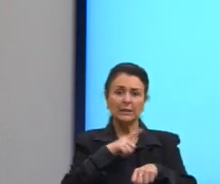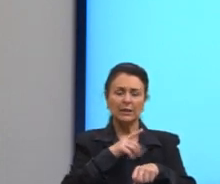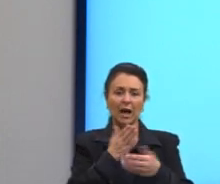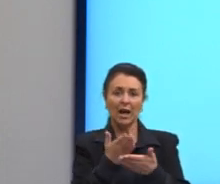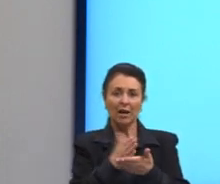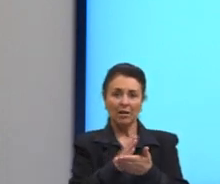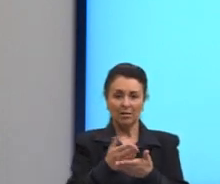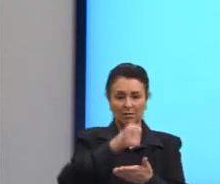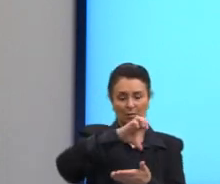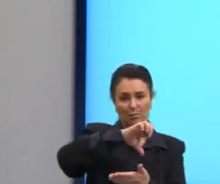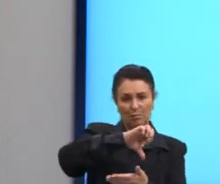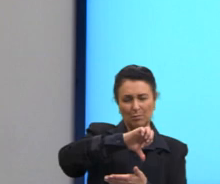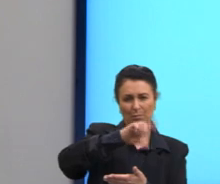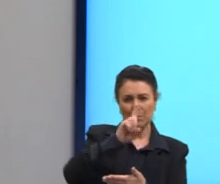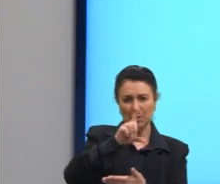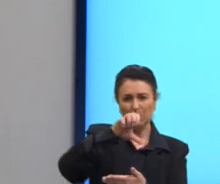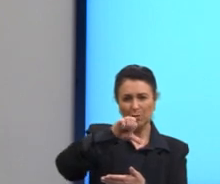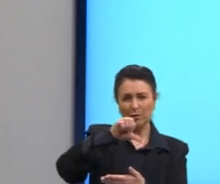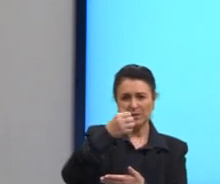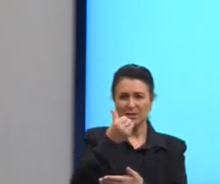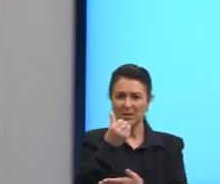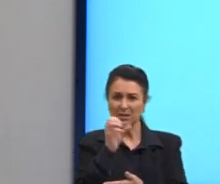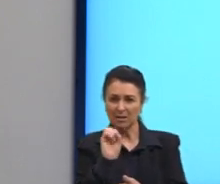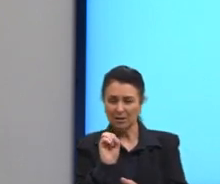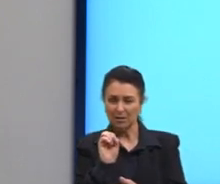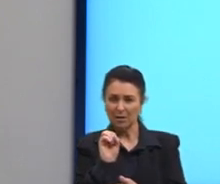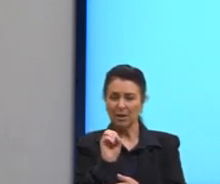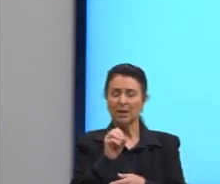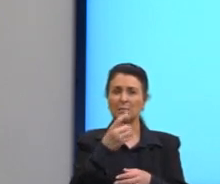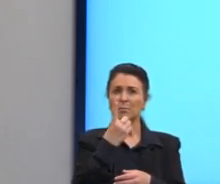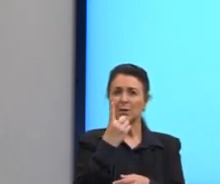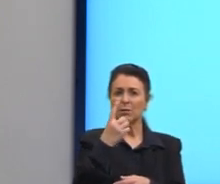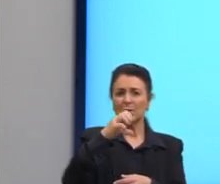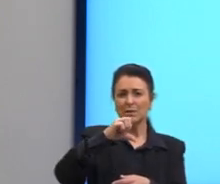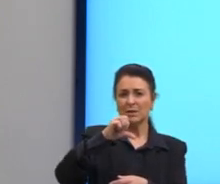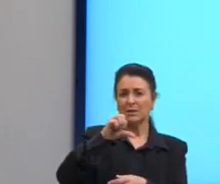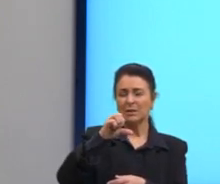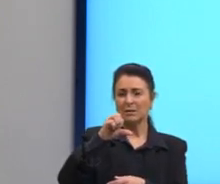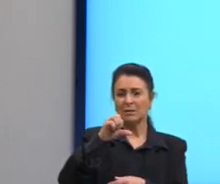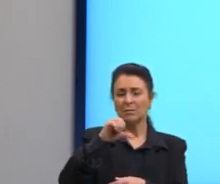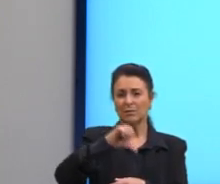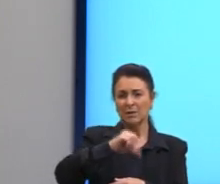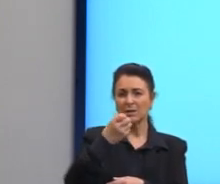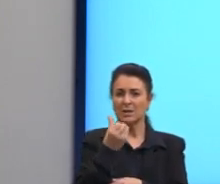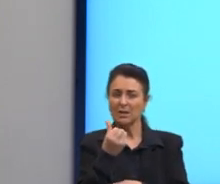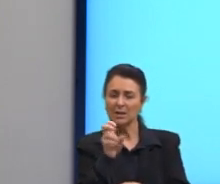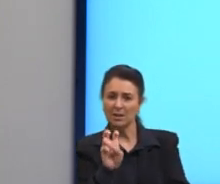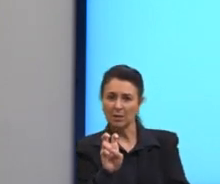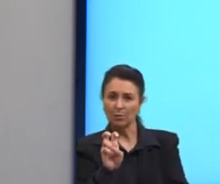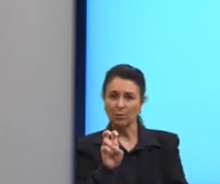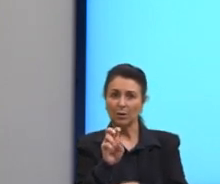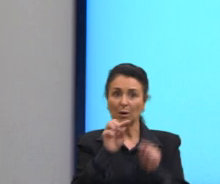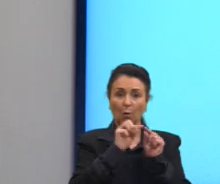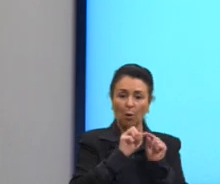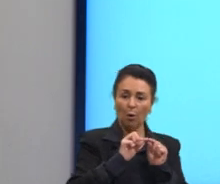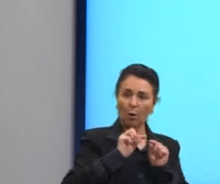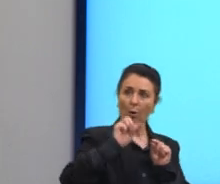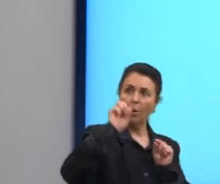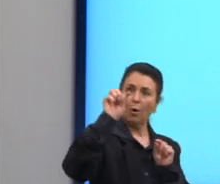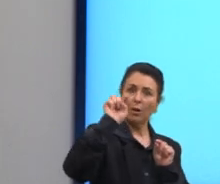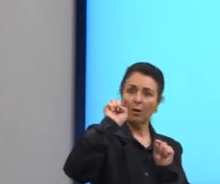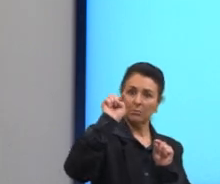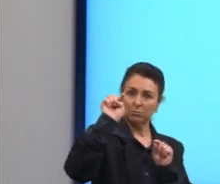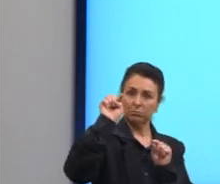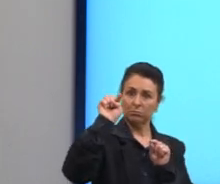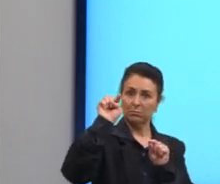entre 1960 e 1965 então aqui no topo do gráfico vocês notam